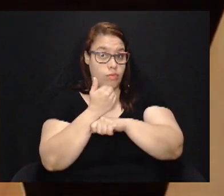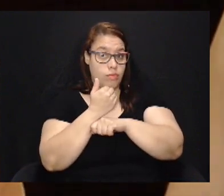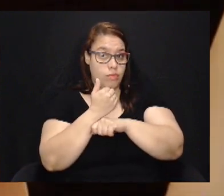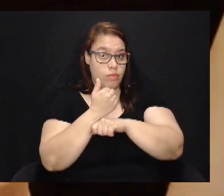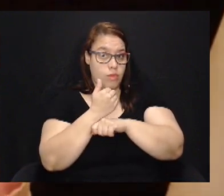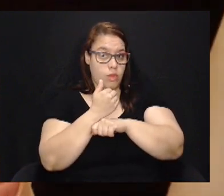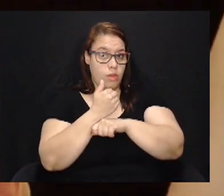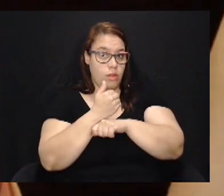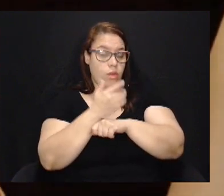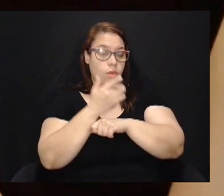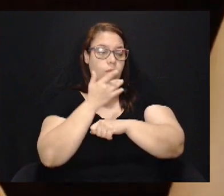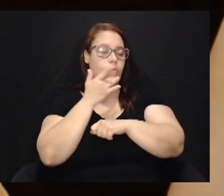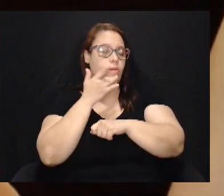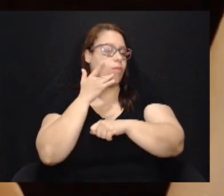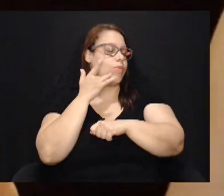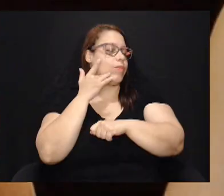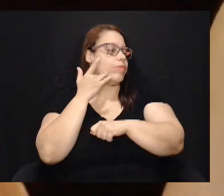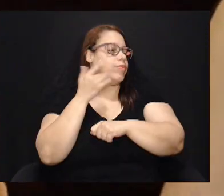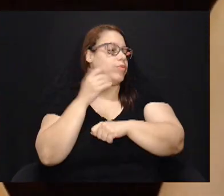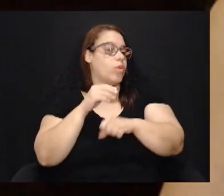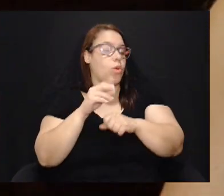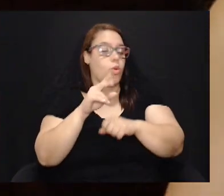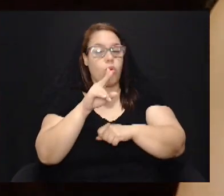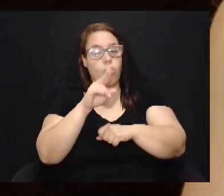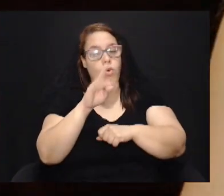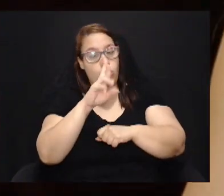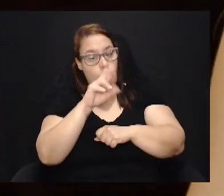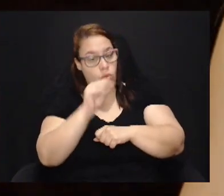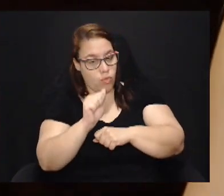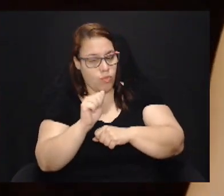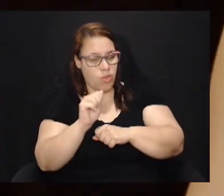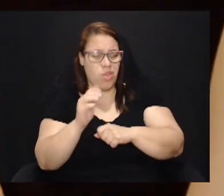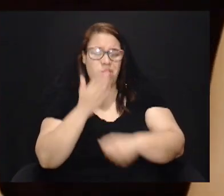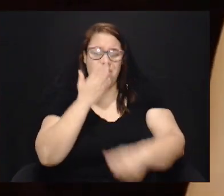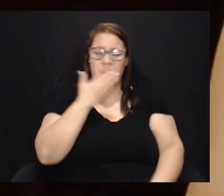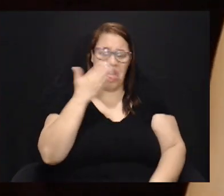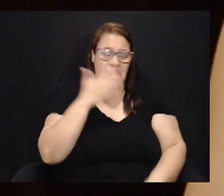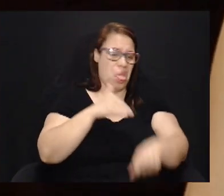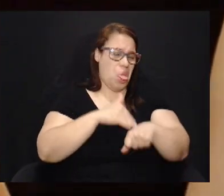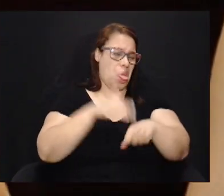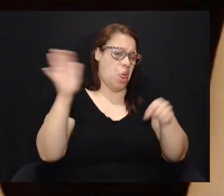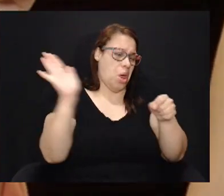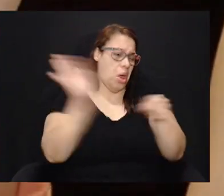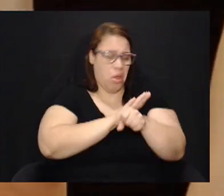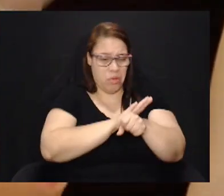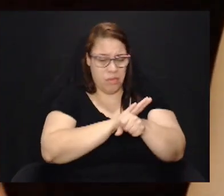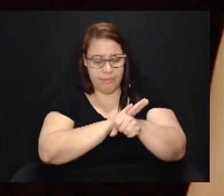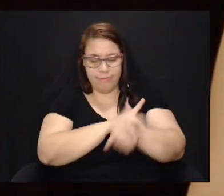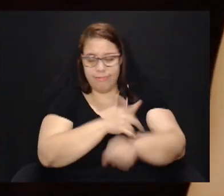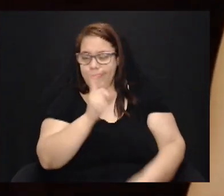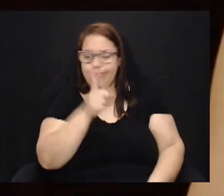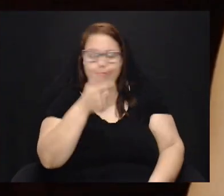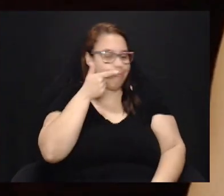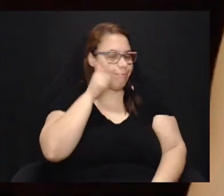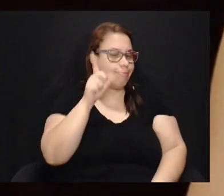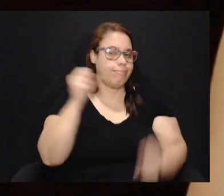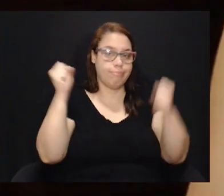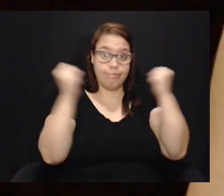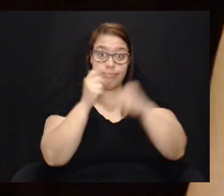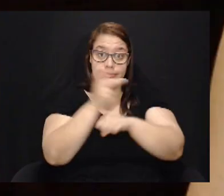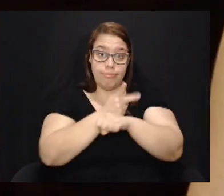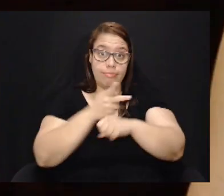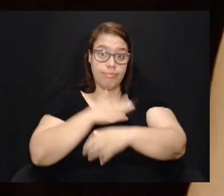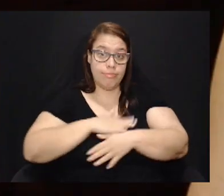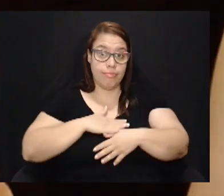hiperpalatáveis, né? Ultraprocessados, cheios de açúcar. Então, eu já me exercitei, já busquei o prazer. O que eu quero fazer? Eu